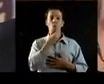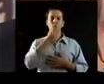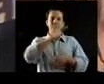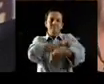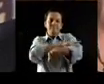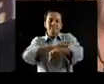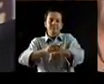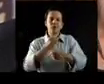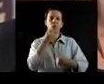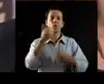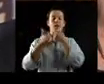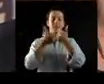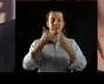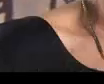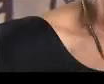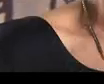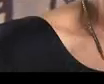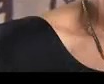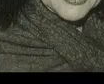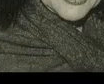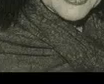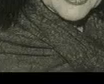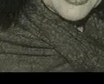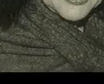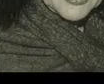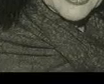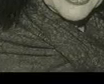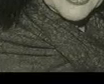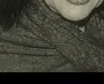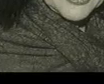na plenitude das suas qualidades.